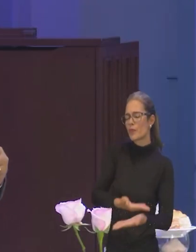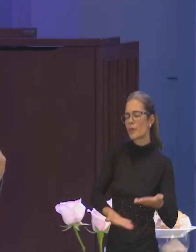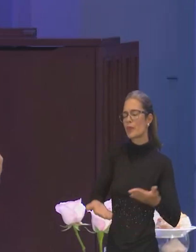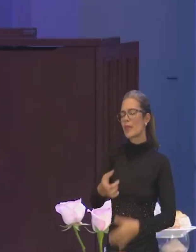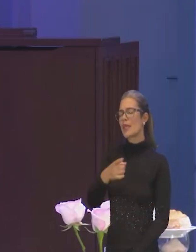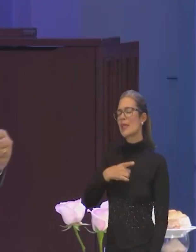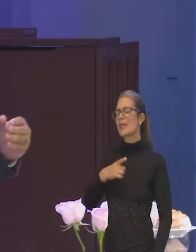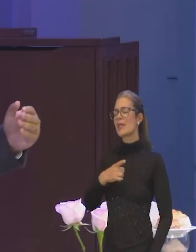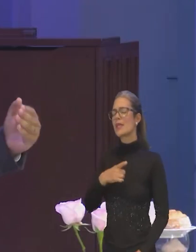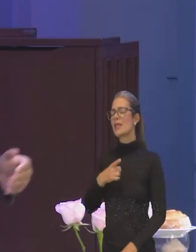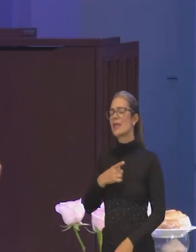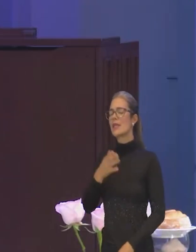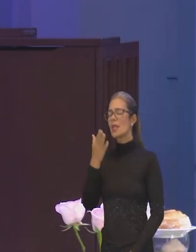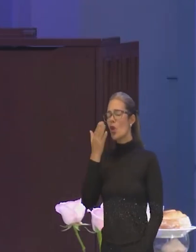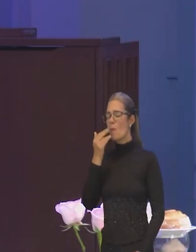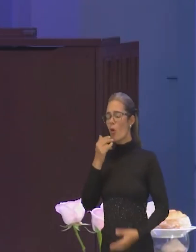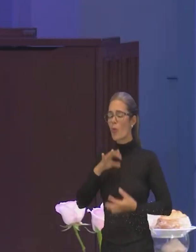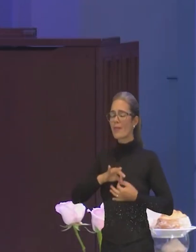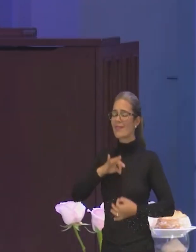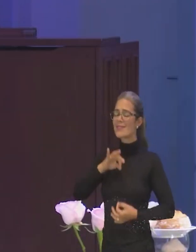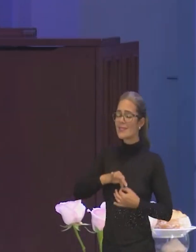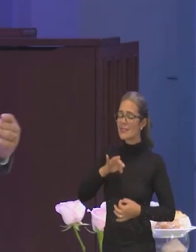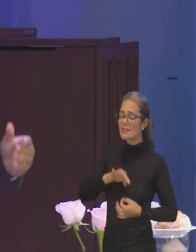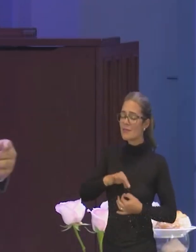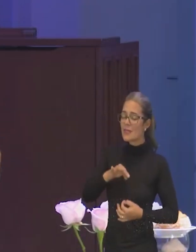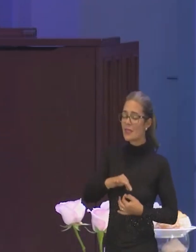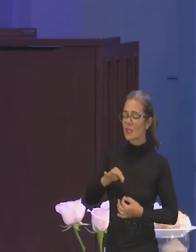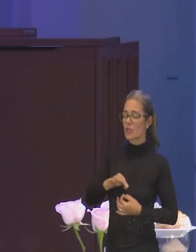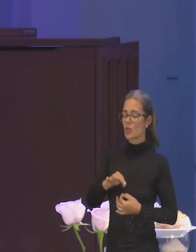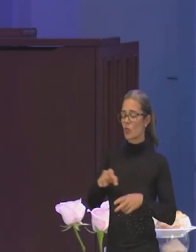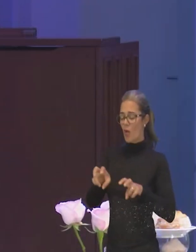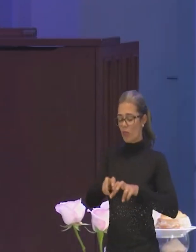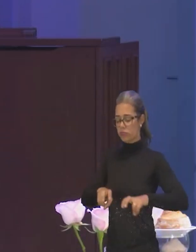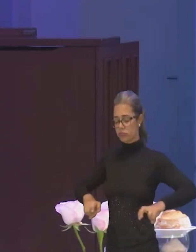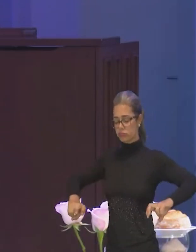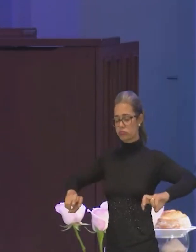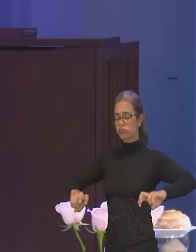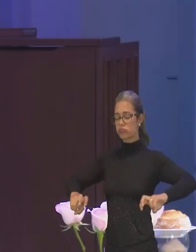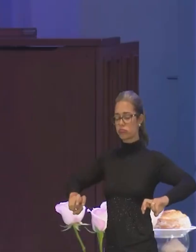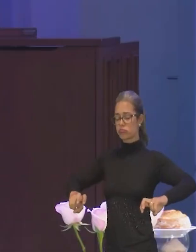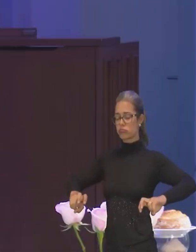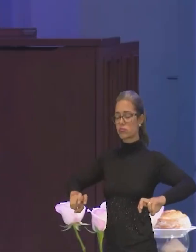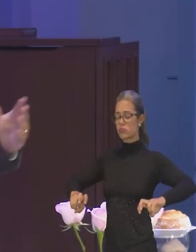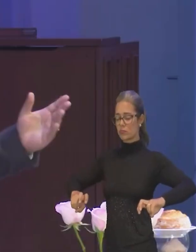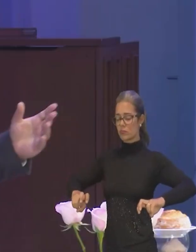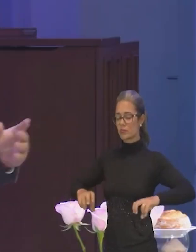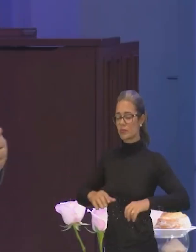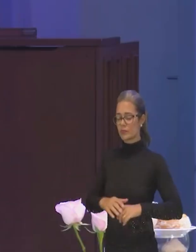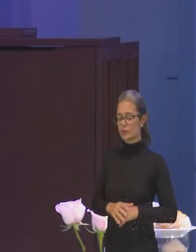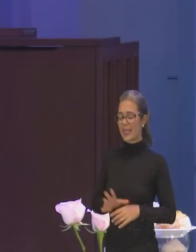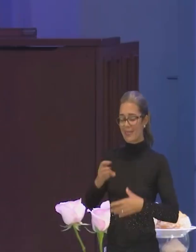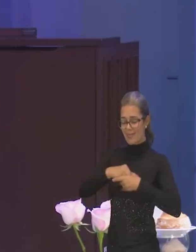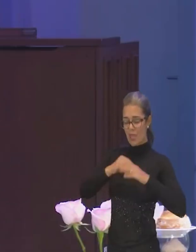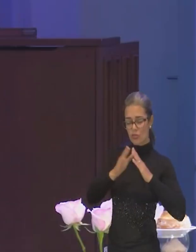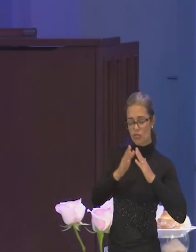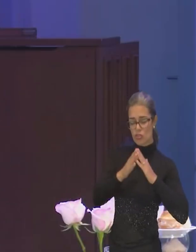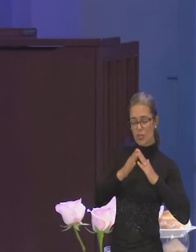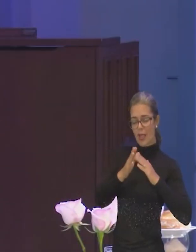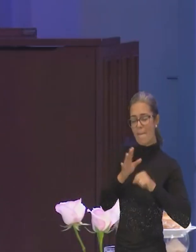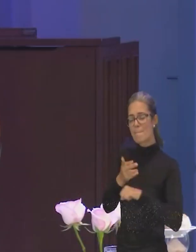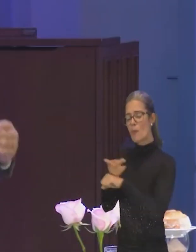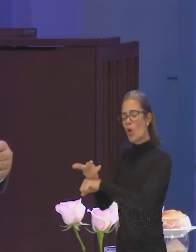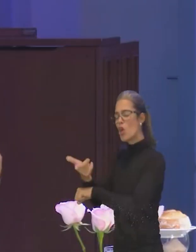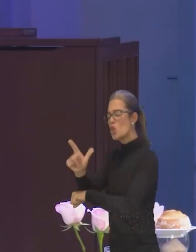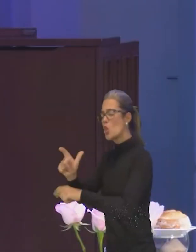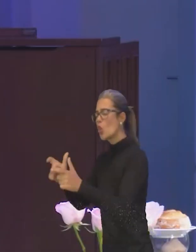espiritual ao redor das nossas mesas, nas nossas casas, e não em outros lugares.